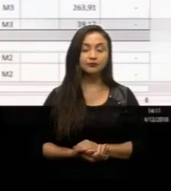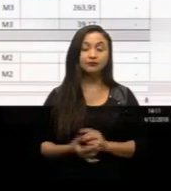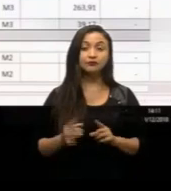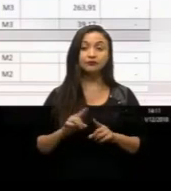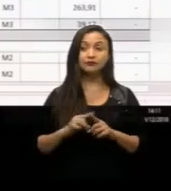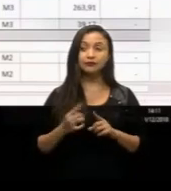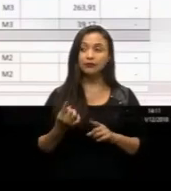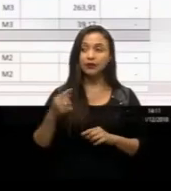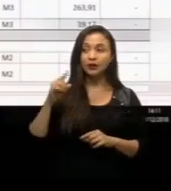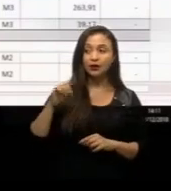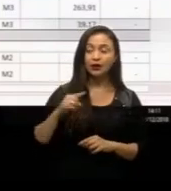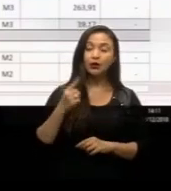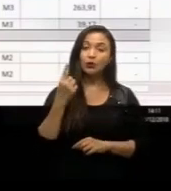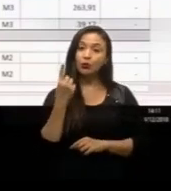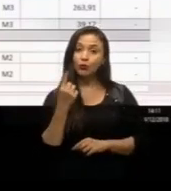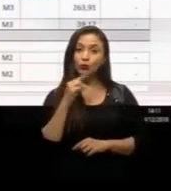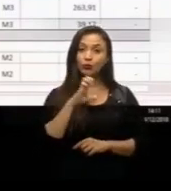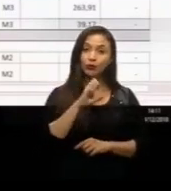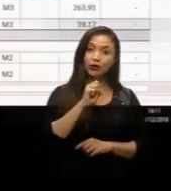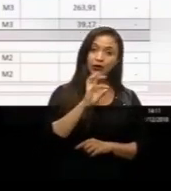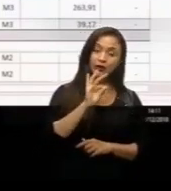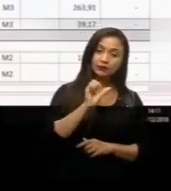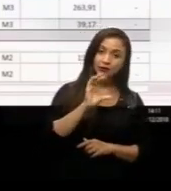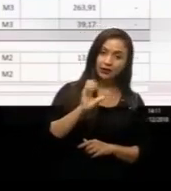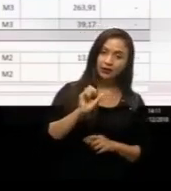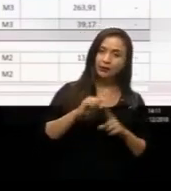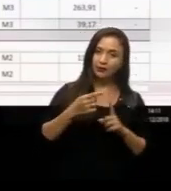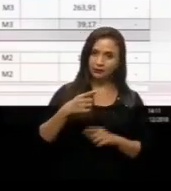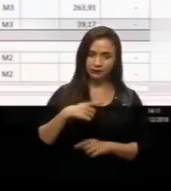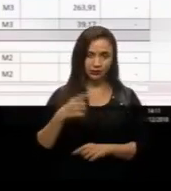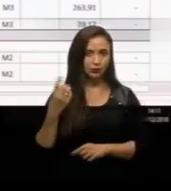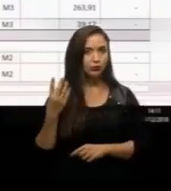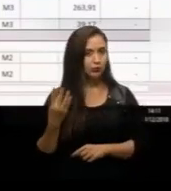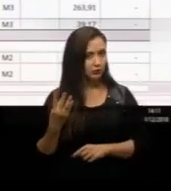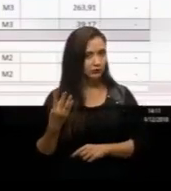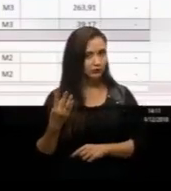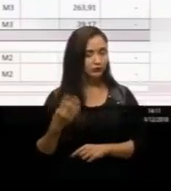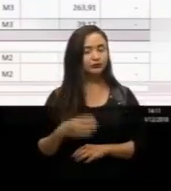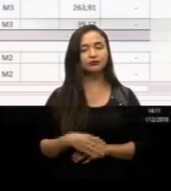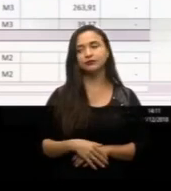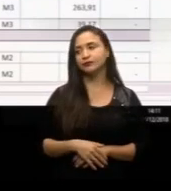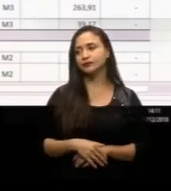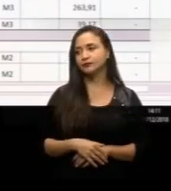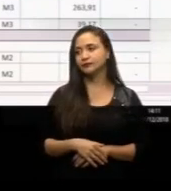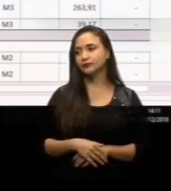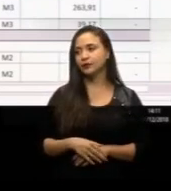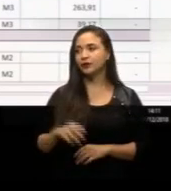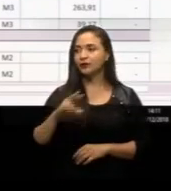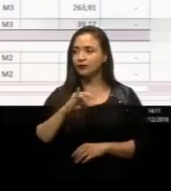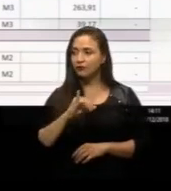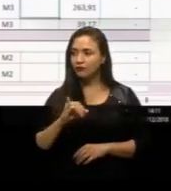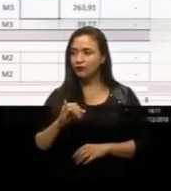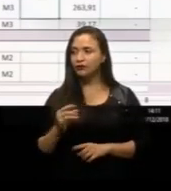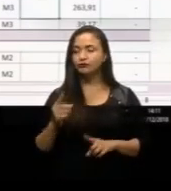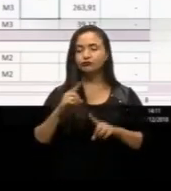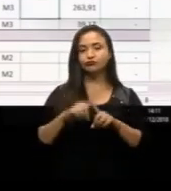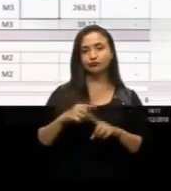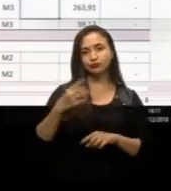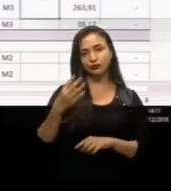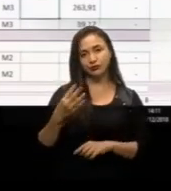Entretanto, isso aqui é para uma estaca. A gente tem 4. Então, a gente vem aqui e multiplica tudo isso por